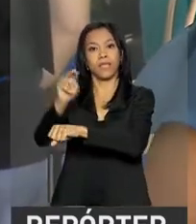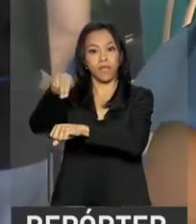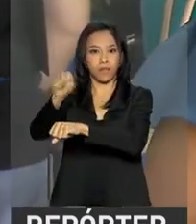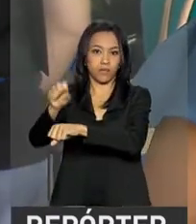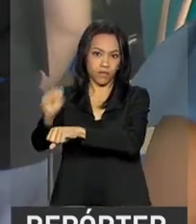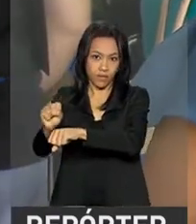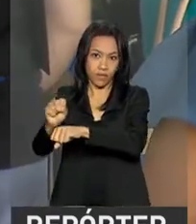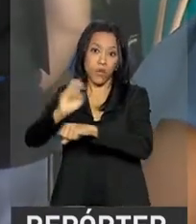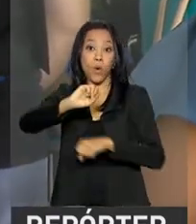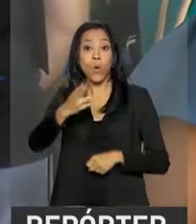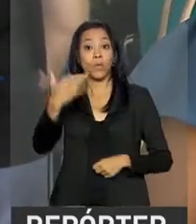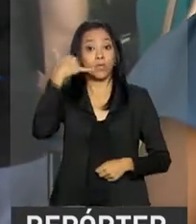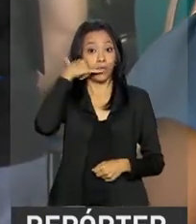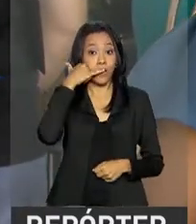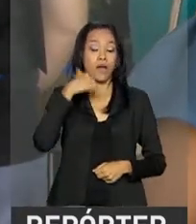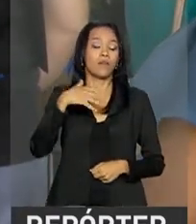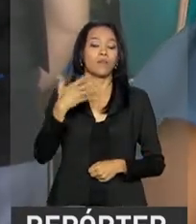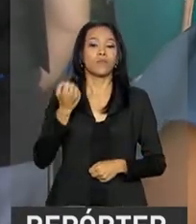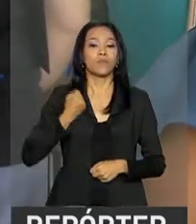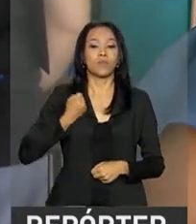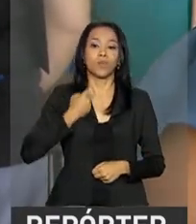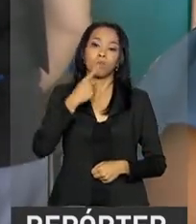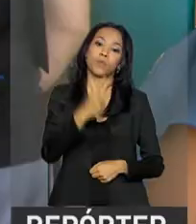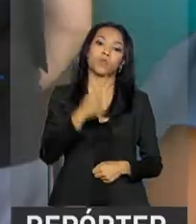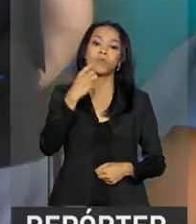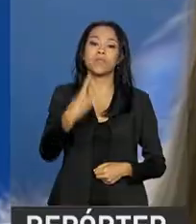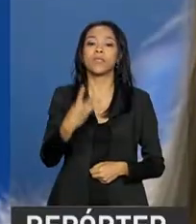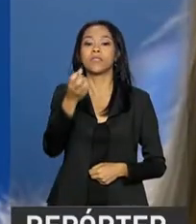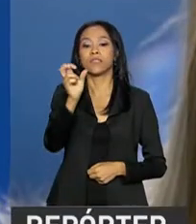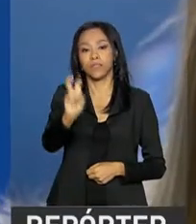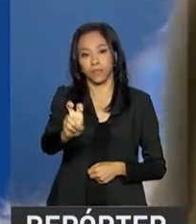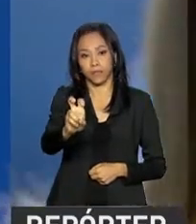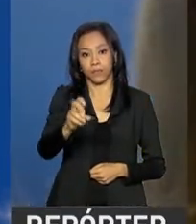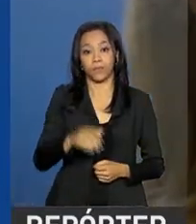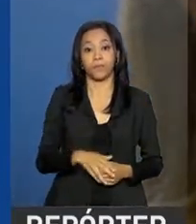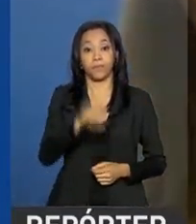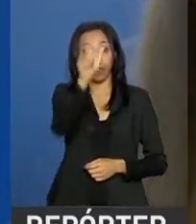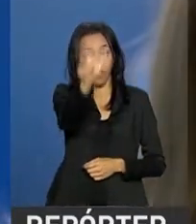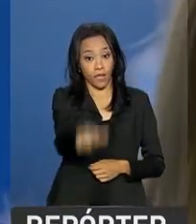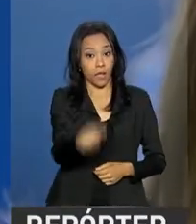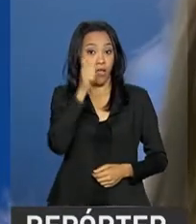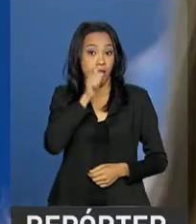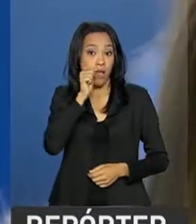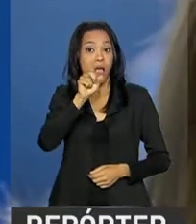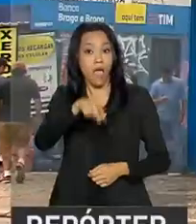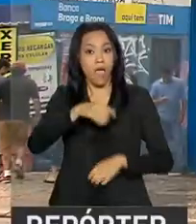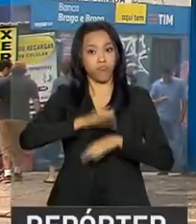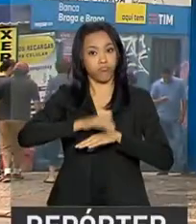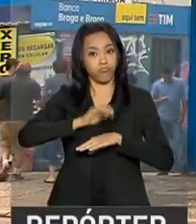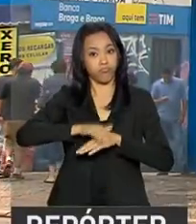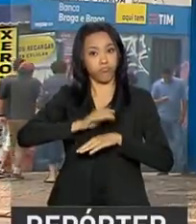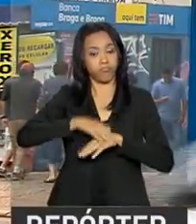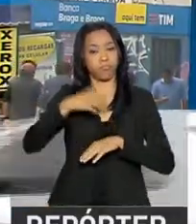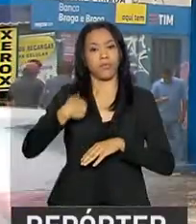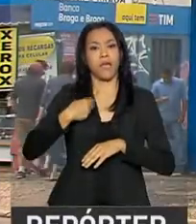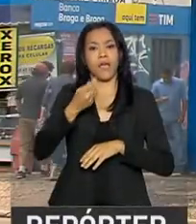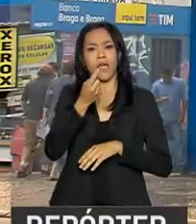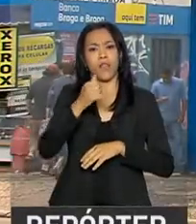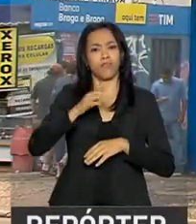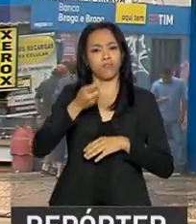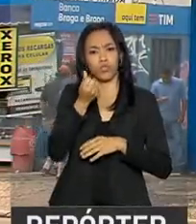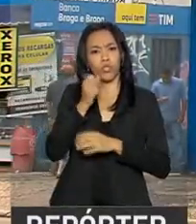ou ligar para o número 135 lúcia é autônoma e procurou uma agência do inss